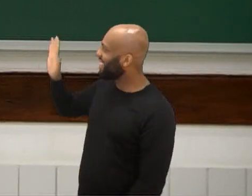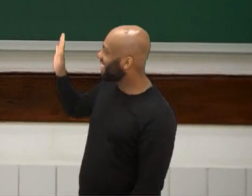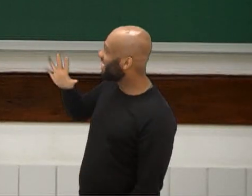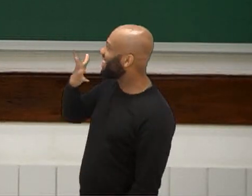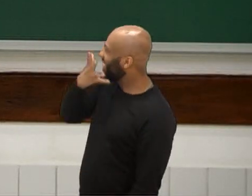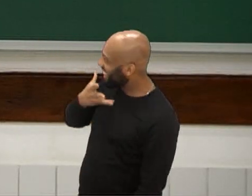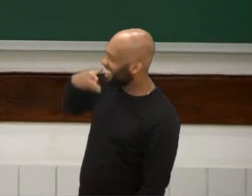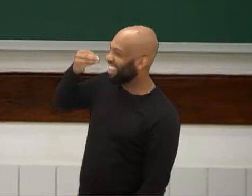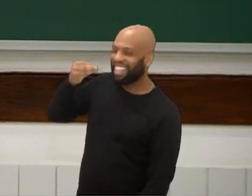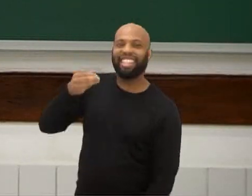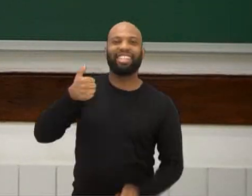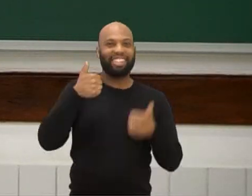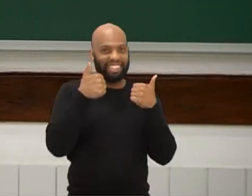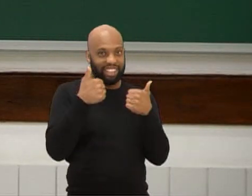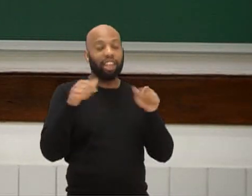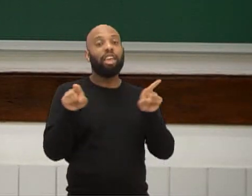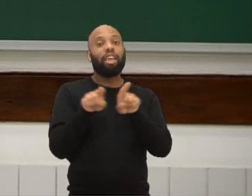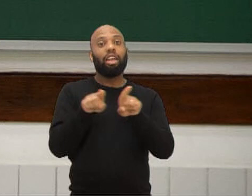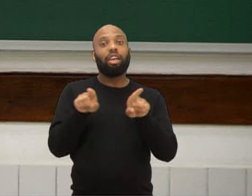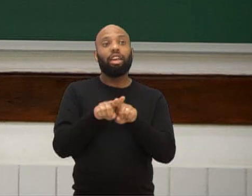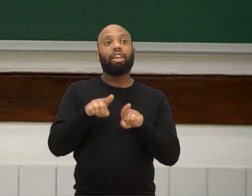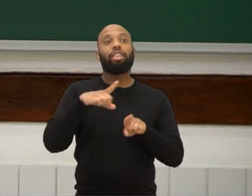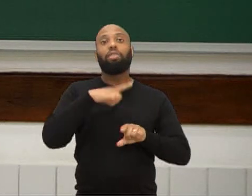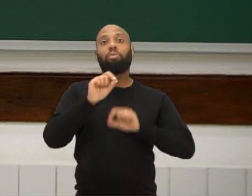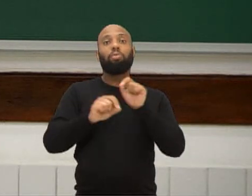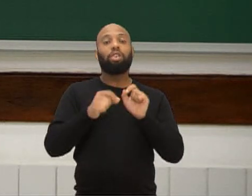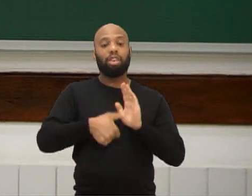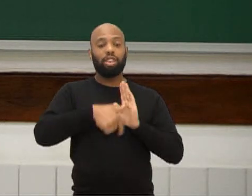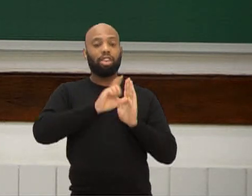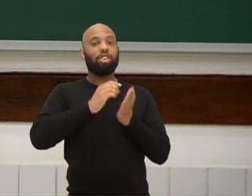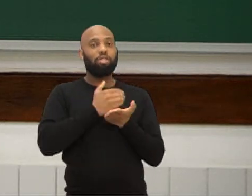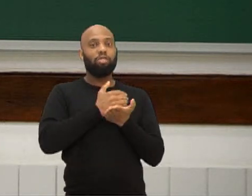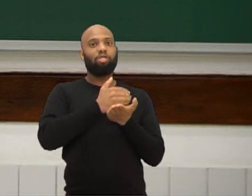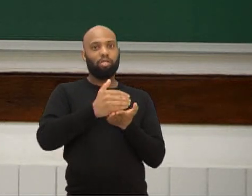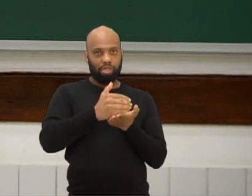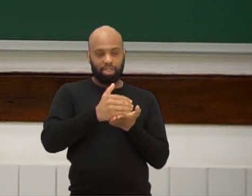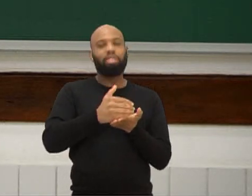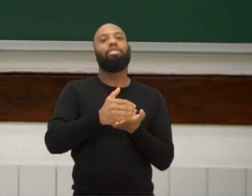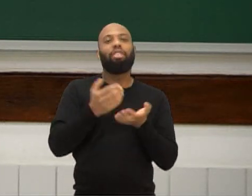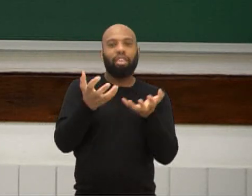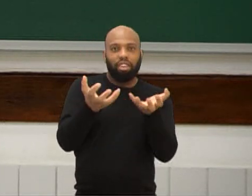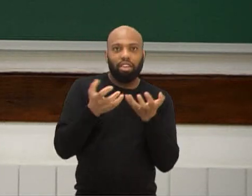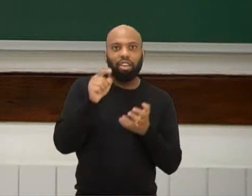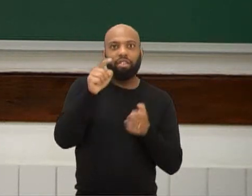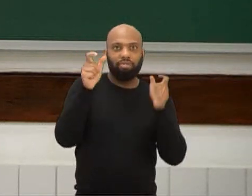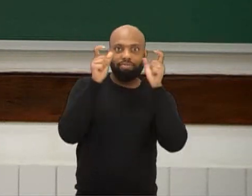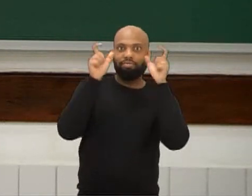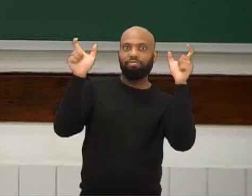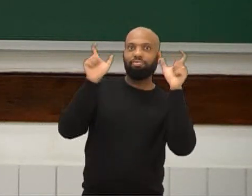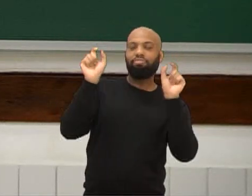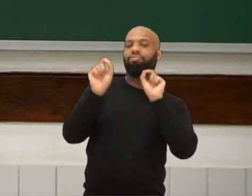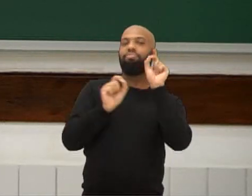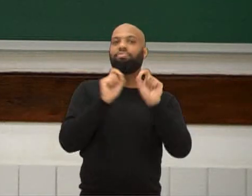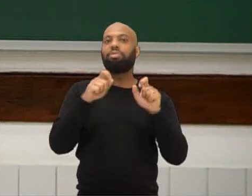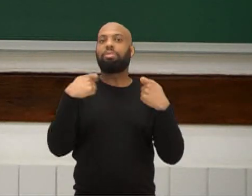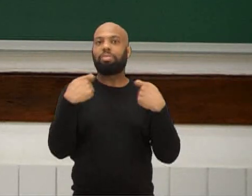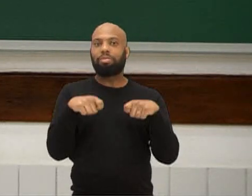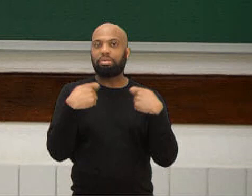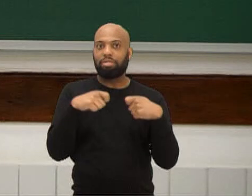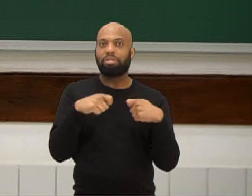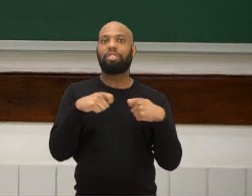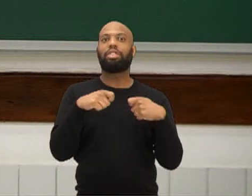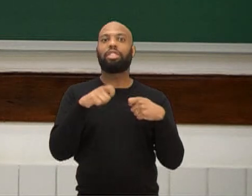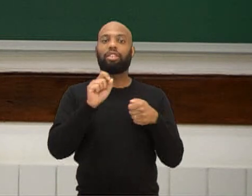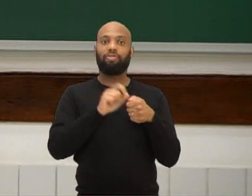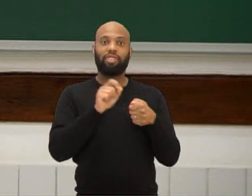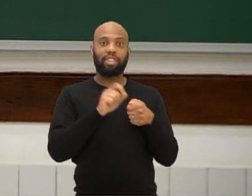Natan. E antes de começar, eu quero que vocês se liguem o seguinte, que